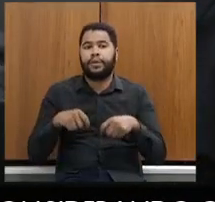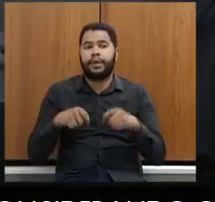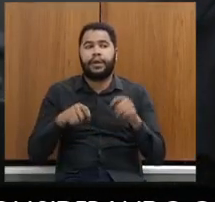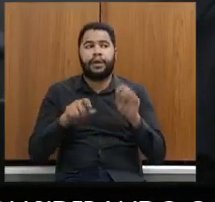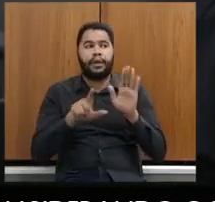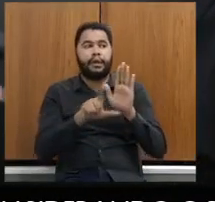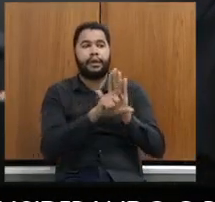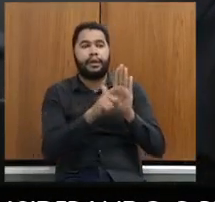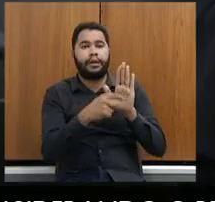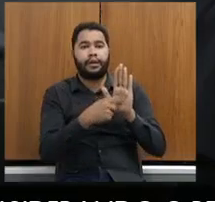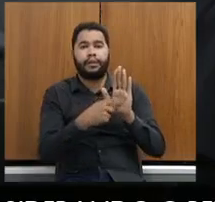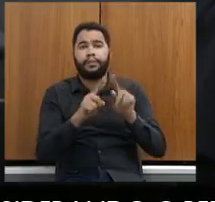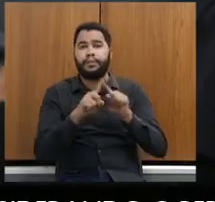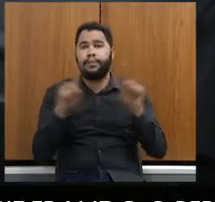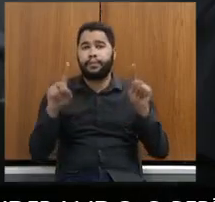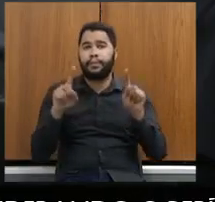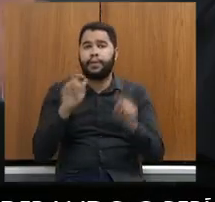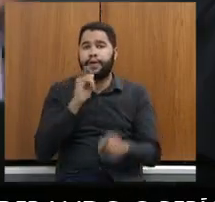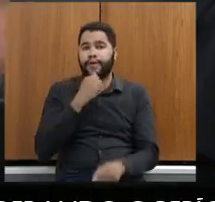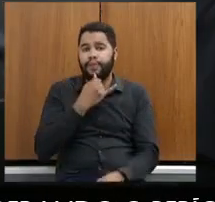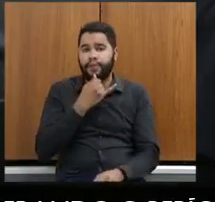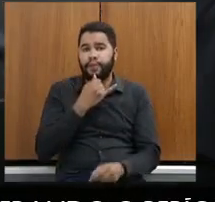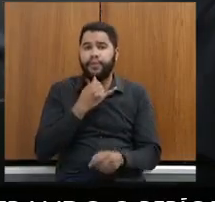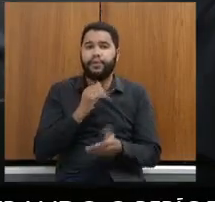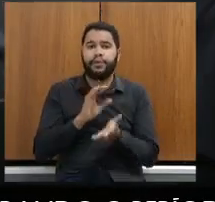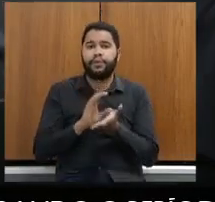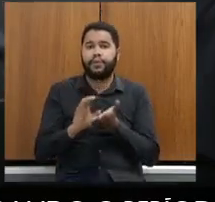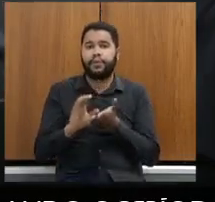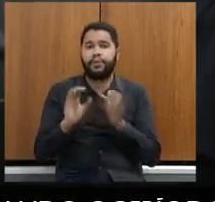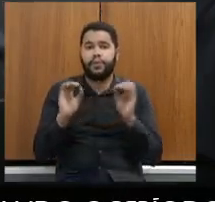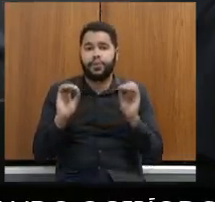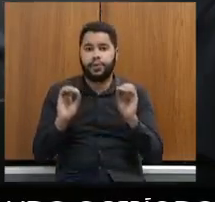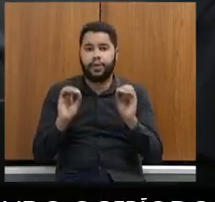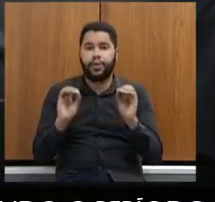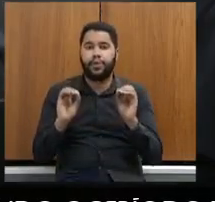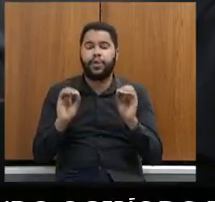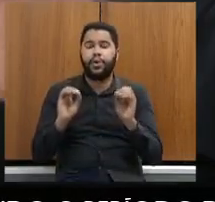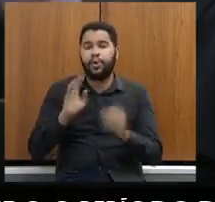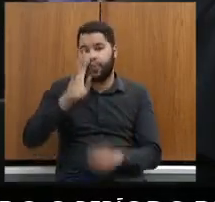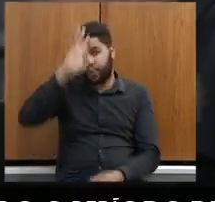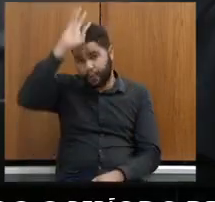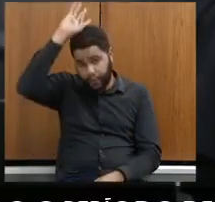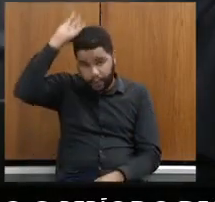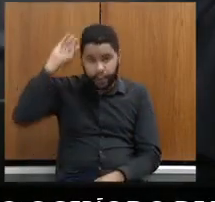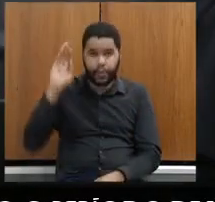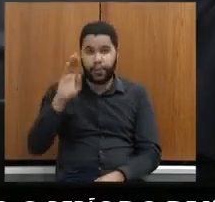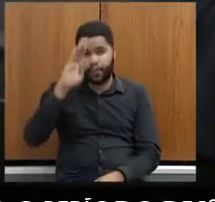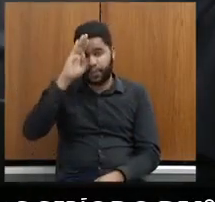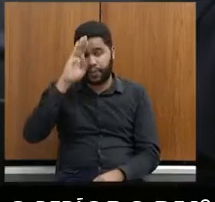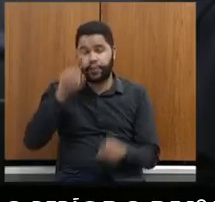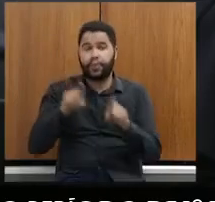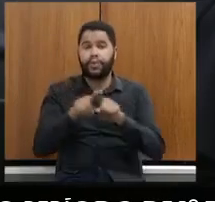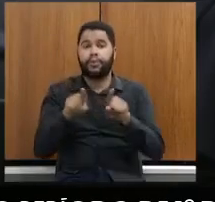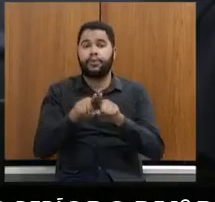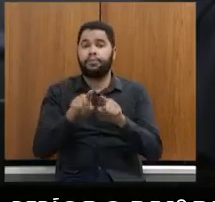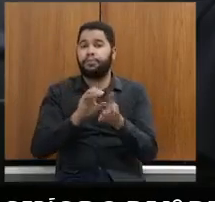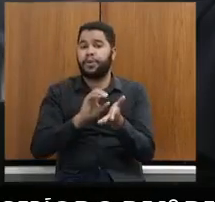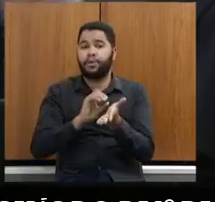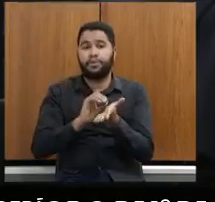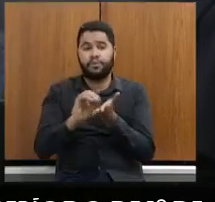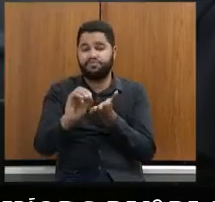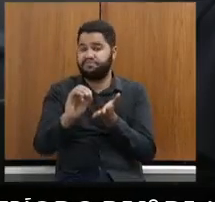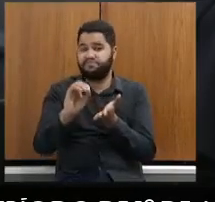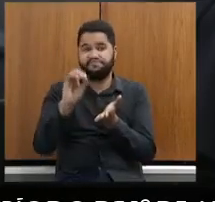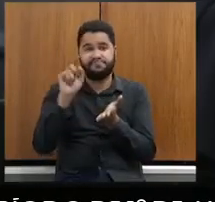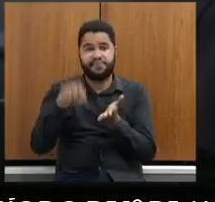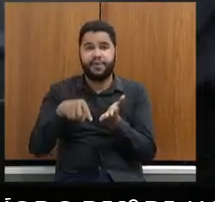permite mas infelizmente investimento Zero no bombeiro militar investimento zero na Polícia Militar